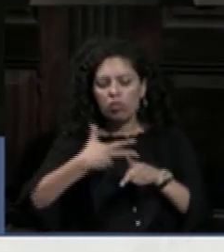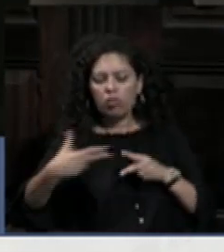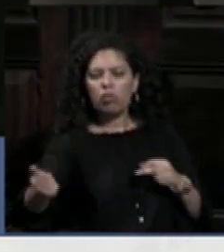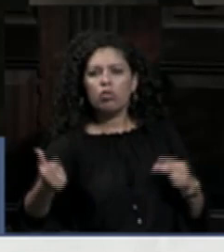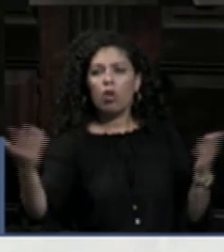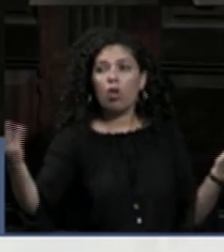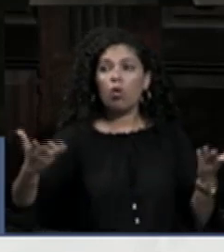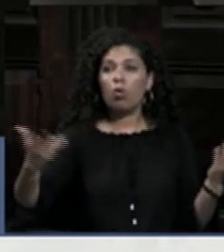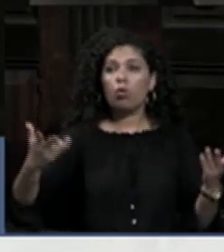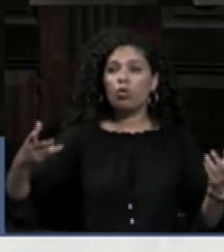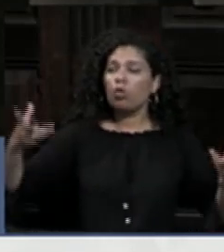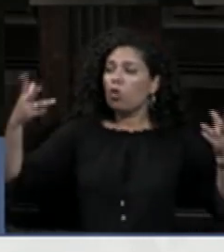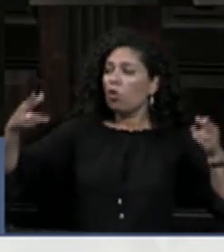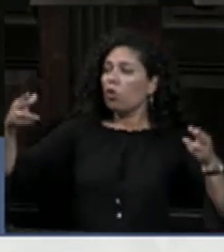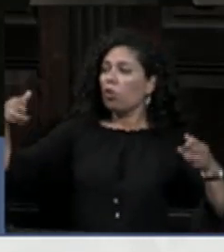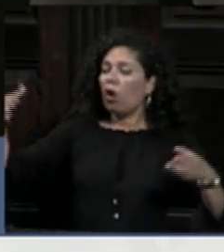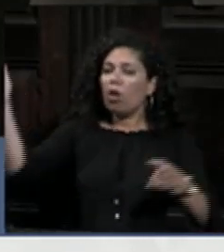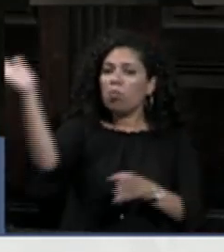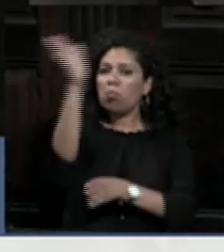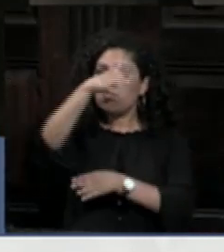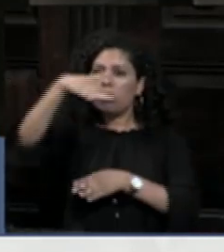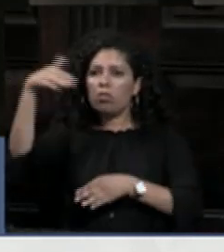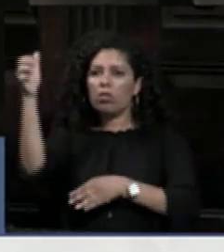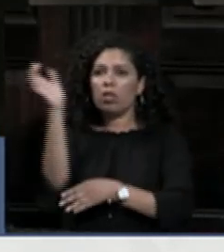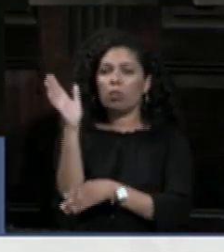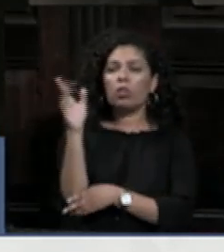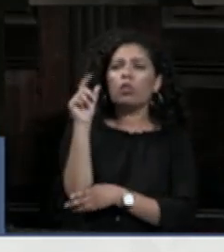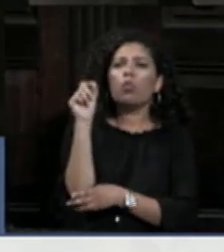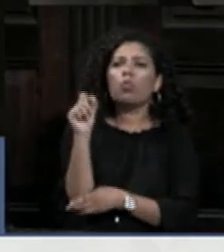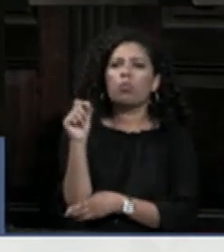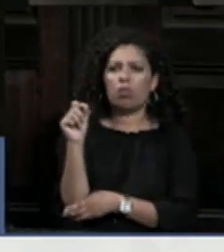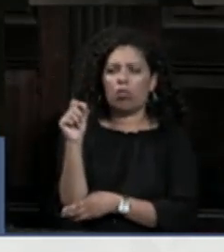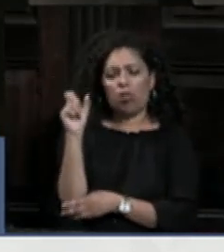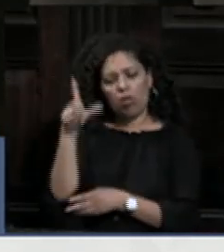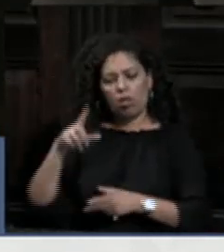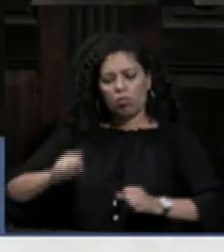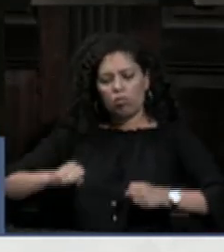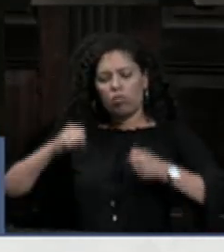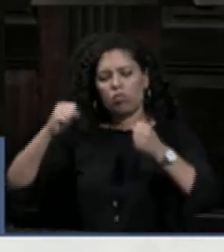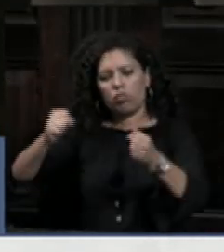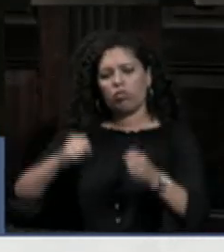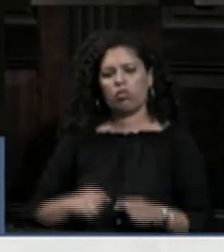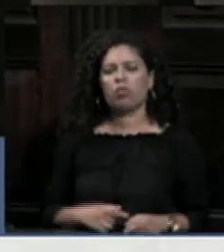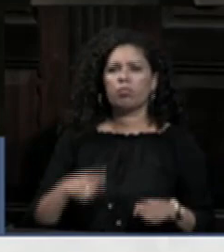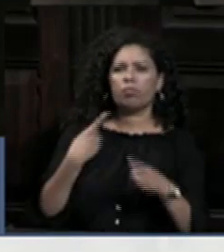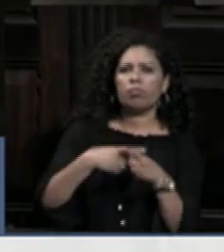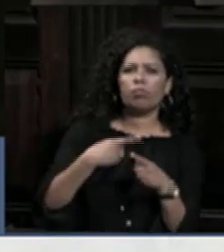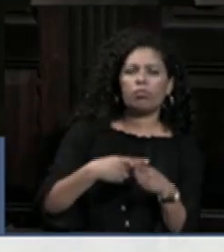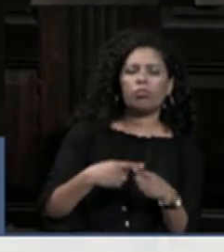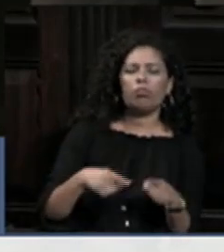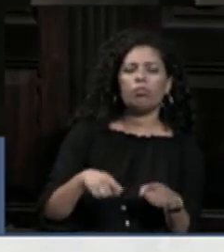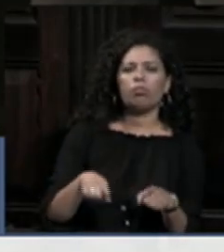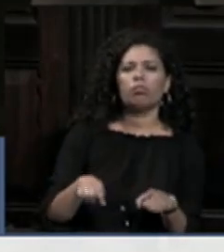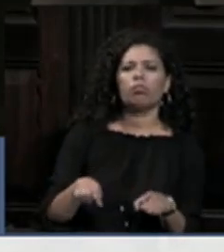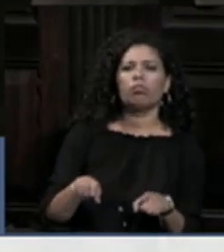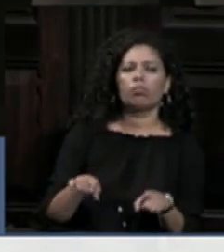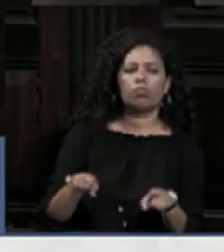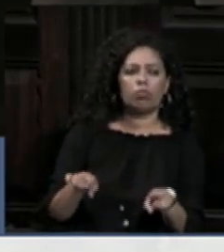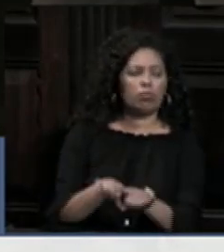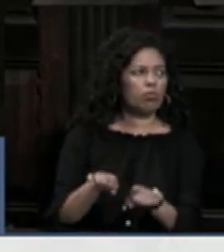bandeira e também homenagear a vossa excelência que no dia de hoje